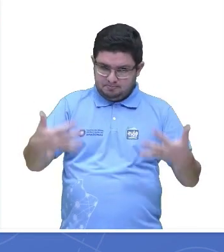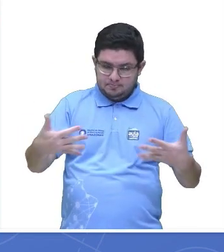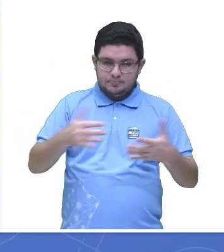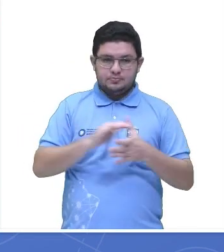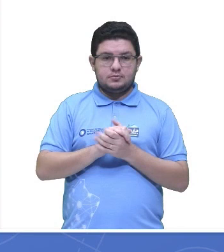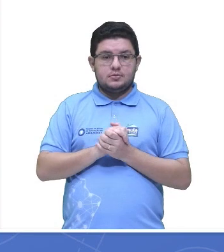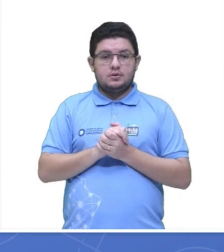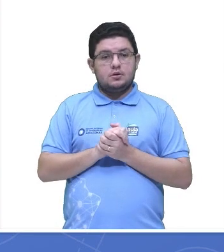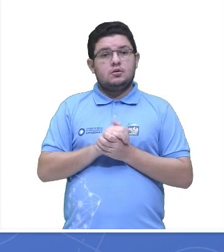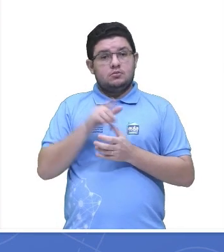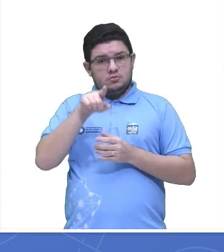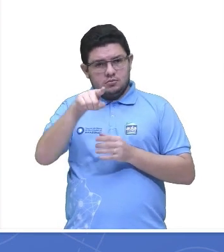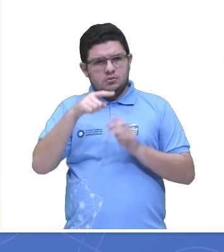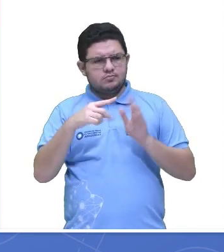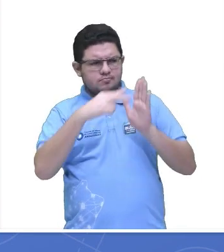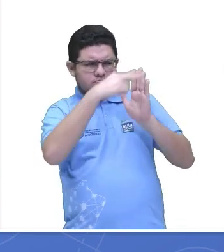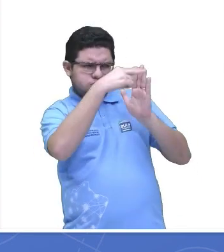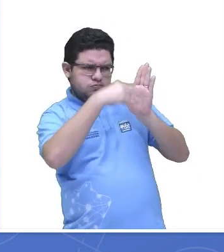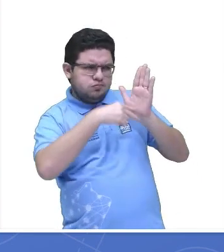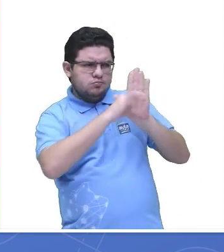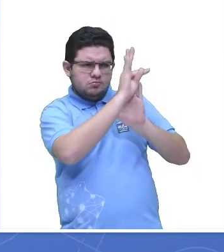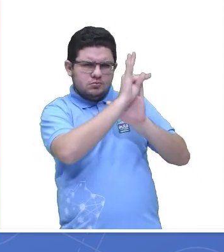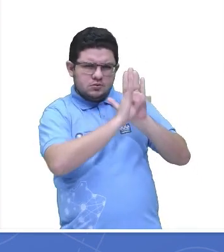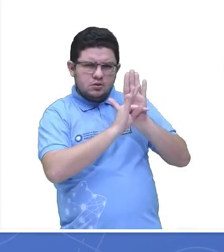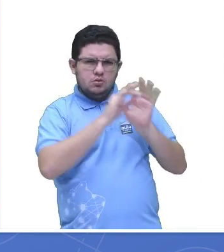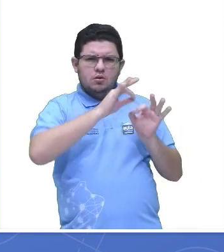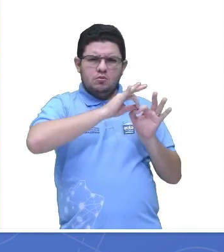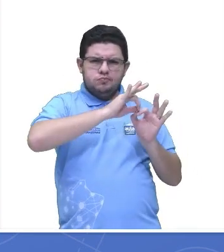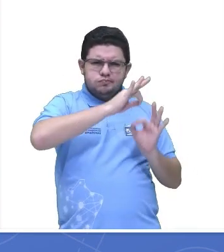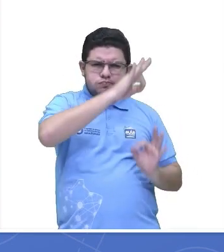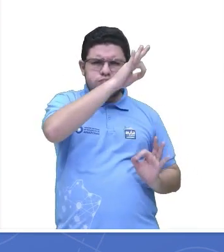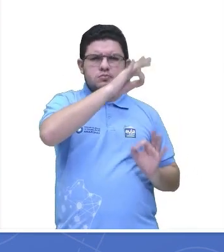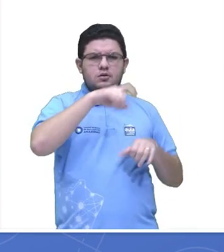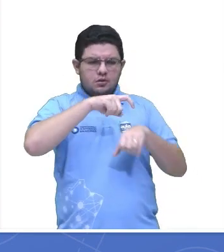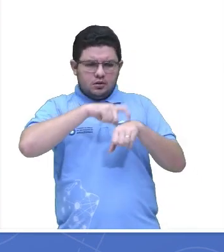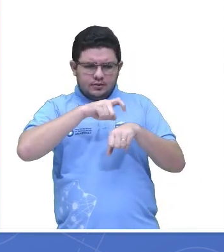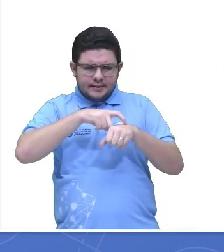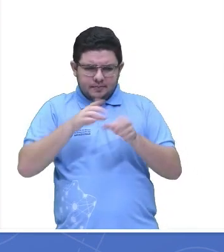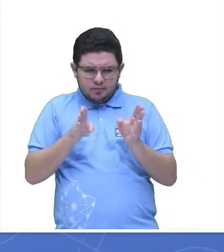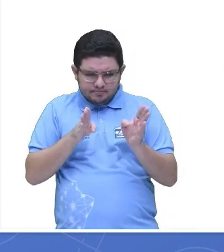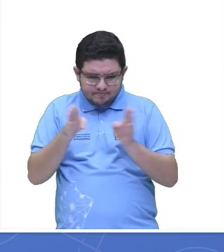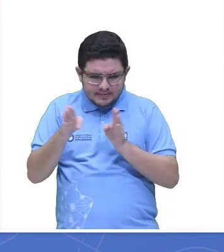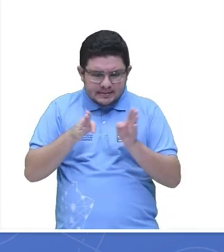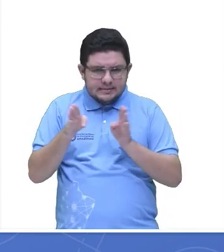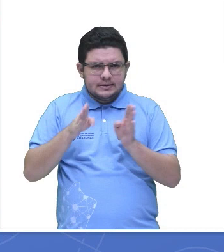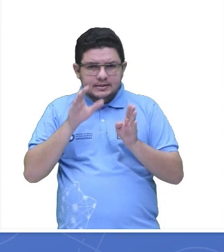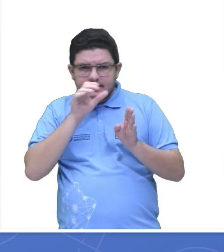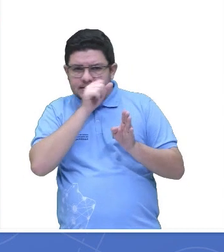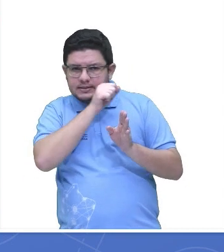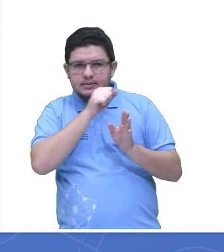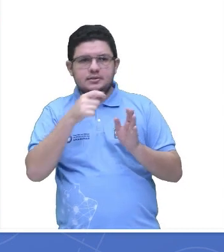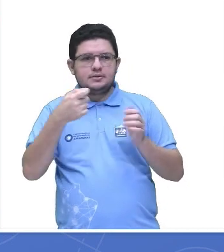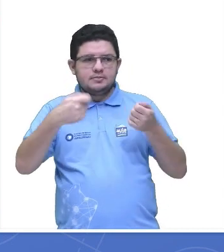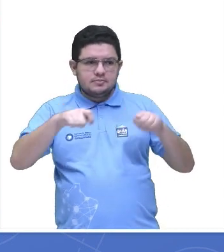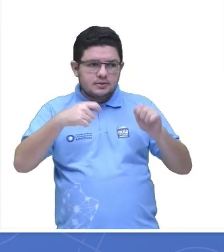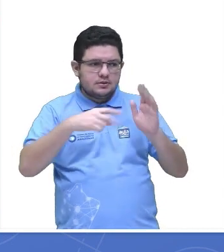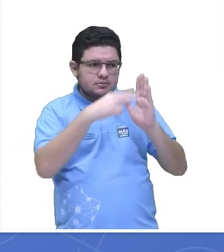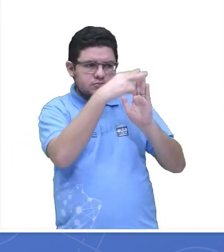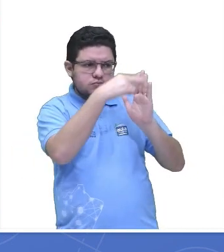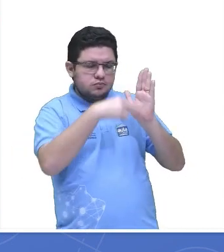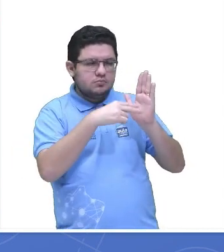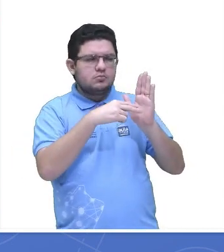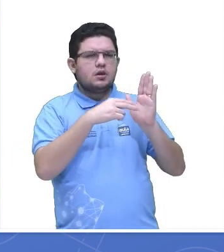grande e o tempo para responder bastante curto. Teoricamente, o primeiro parágrafo ele vai fazer uma introdução acerca do